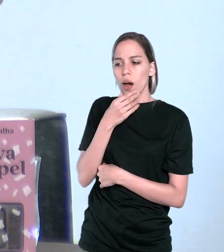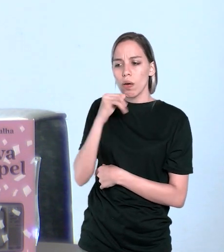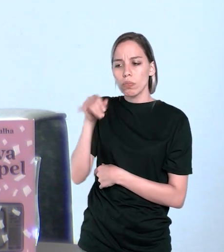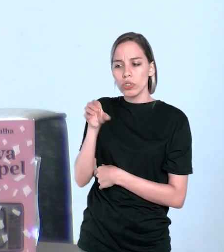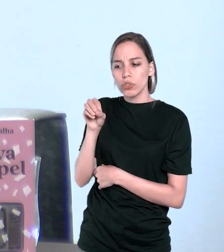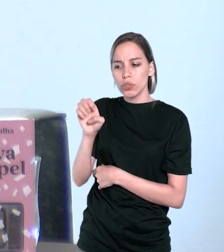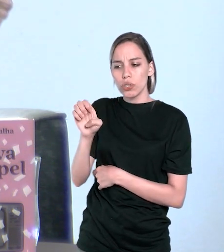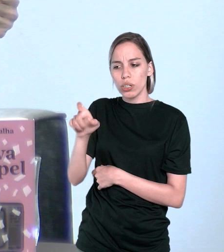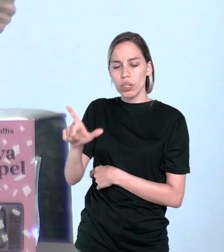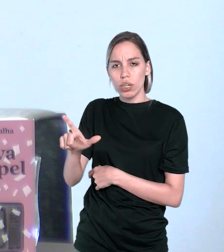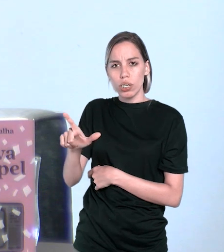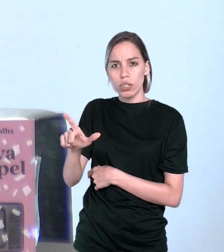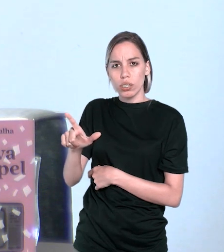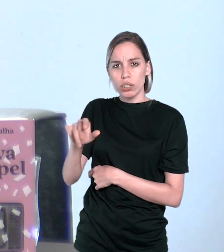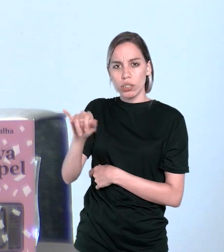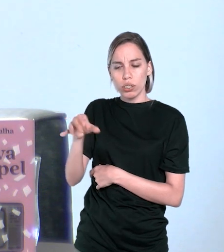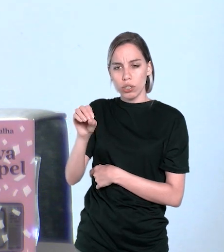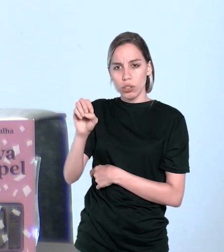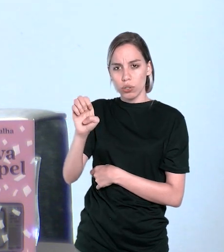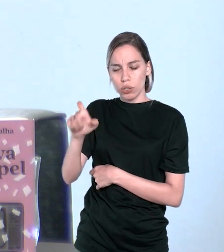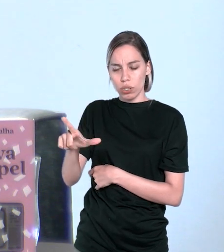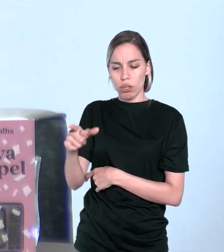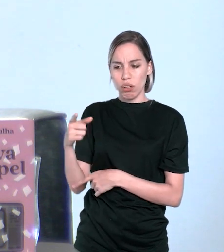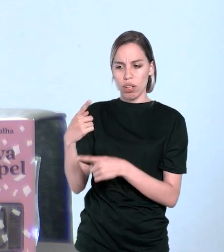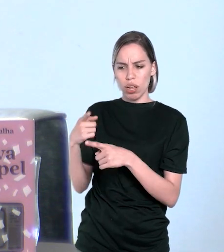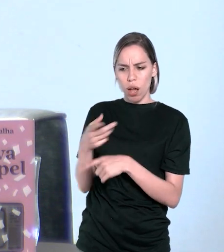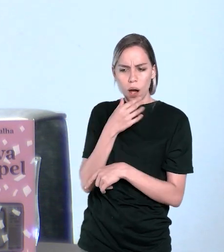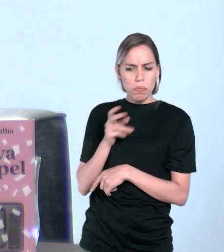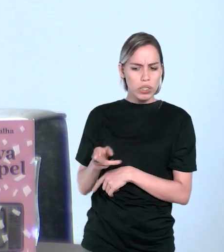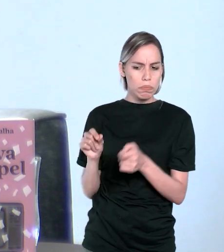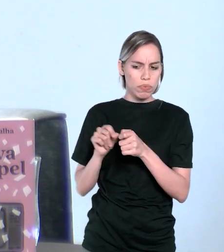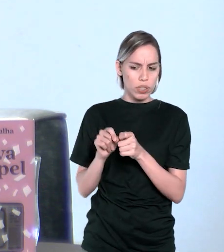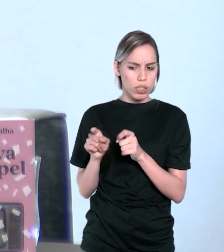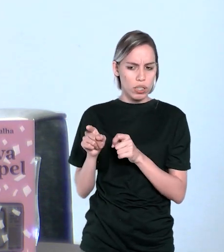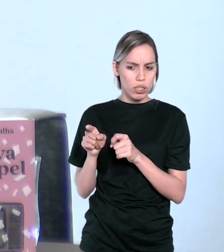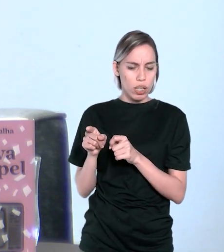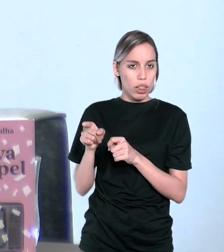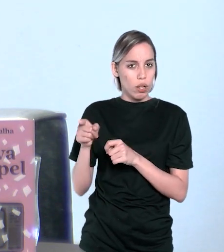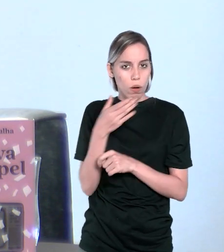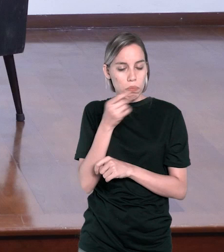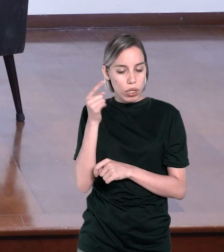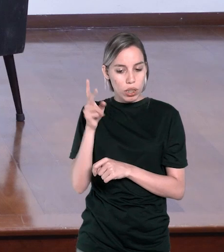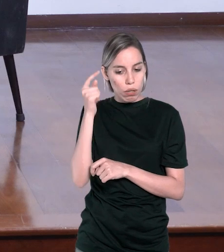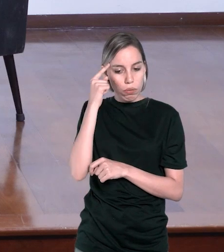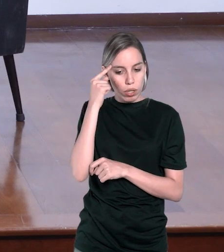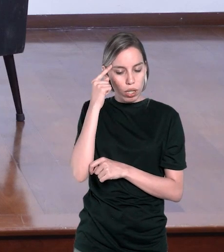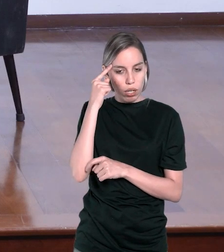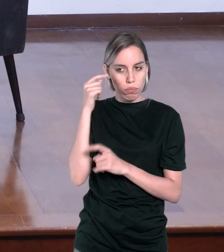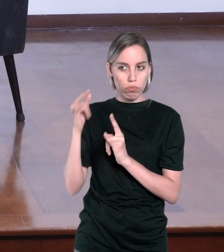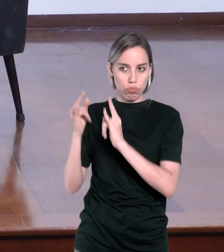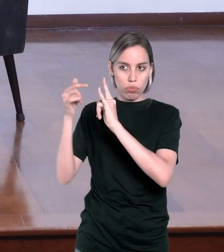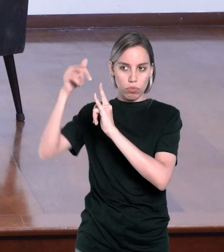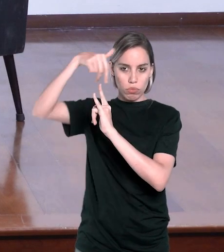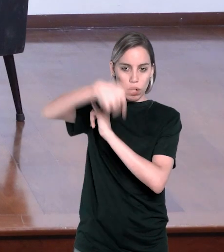que, então? Por que Copacabana? E por que ele quer se jogar? Né? Então, a partir dessa frase, eu